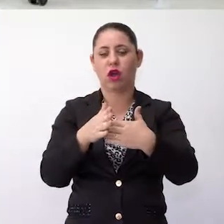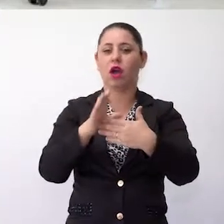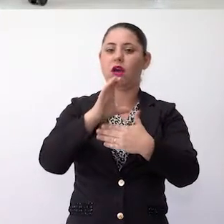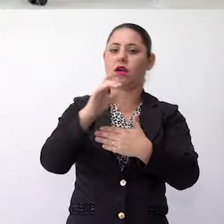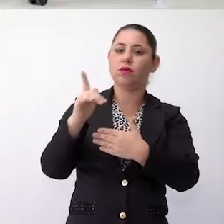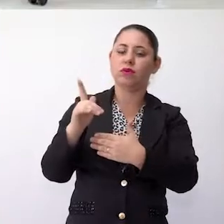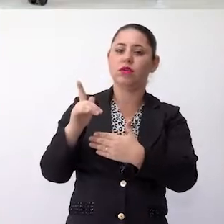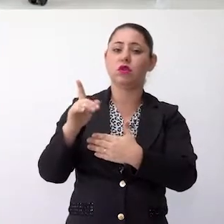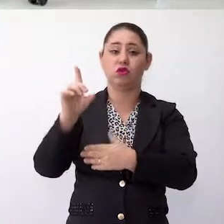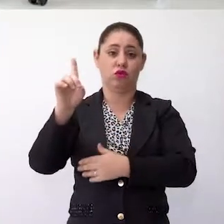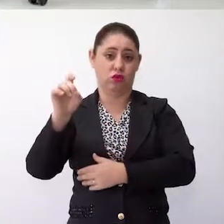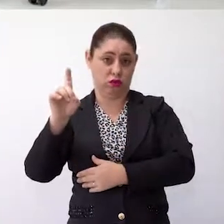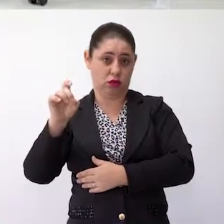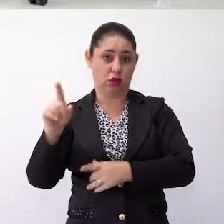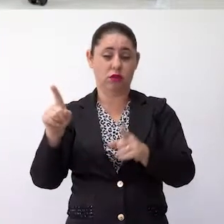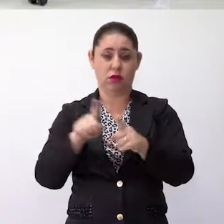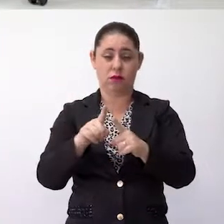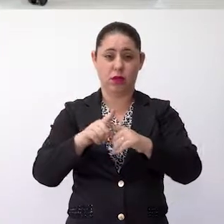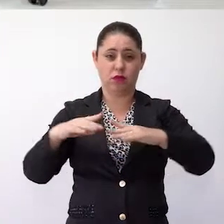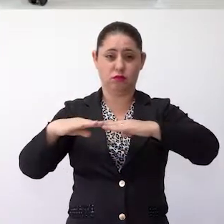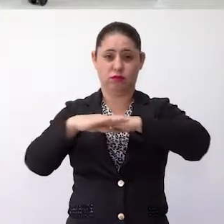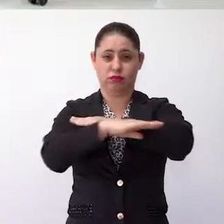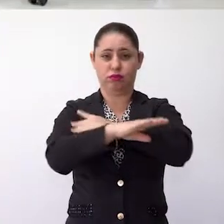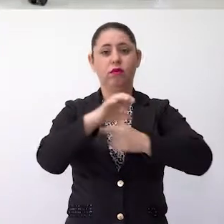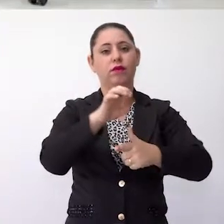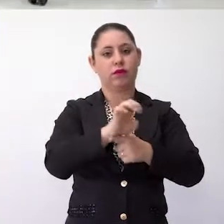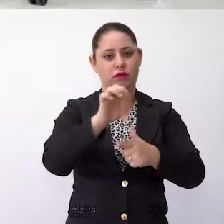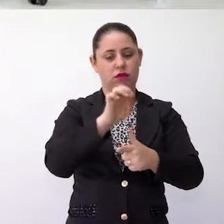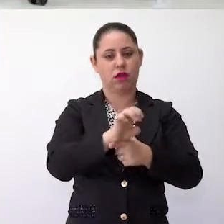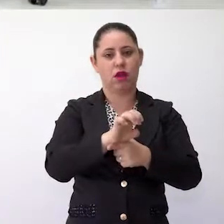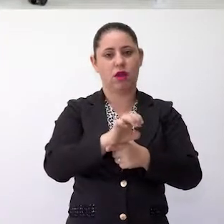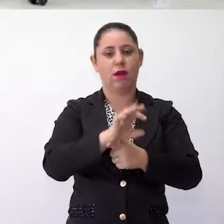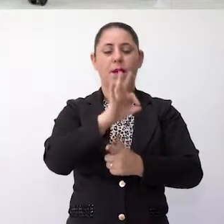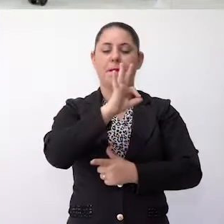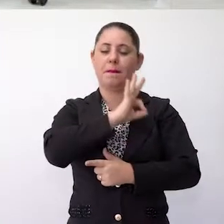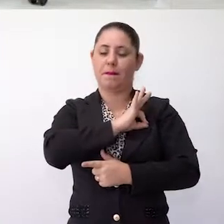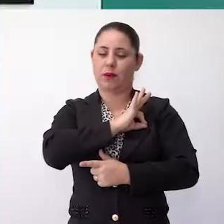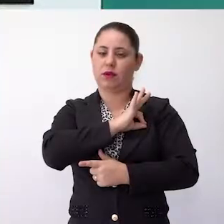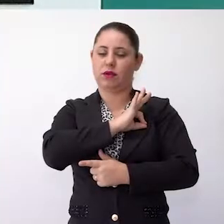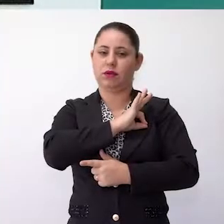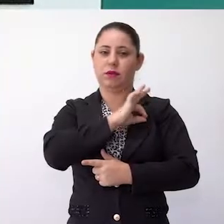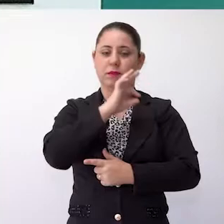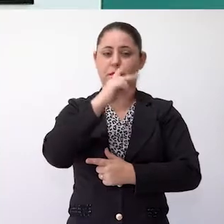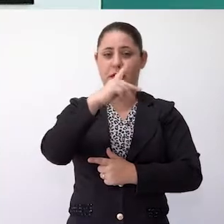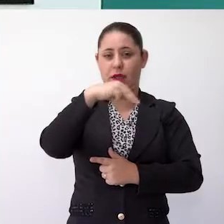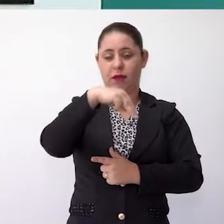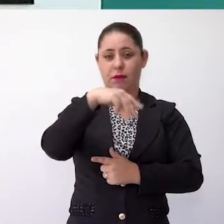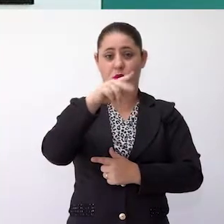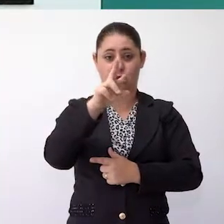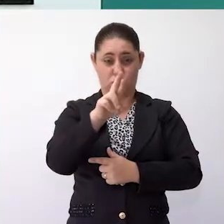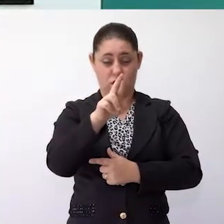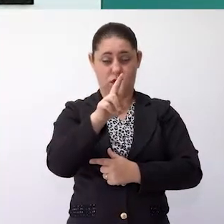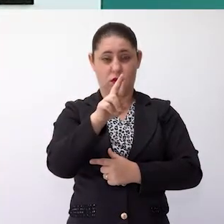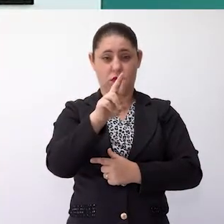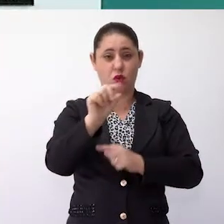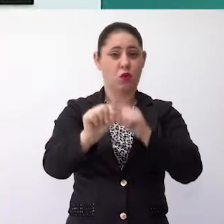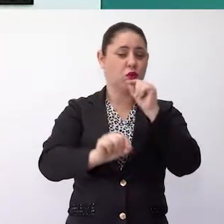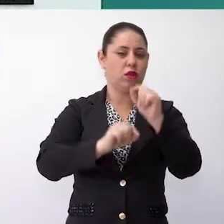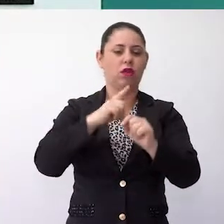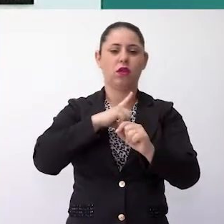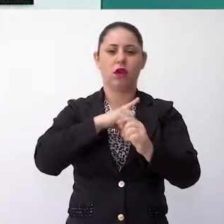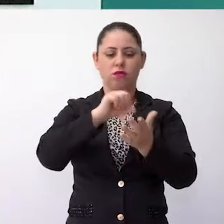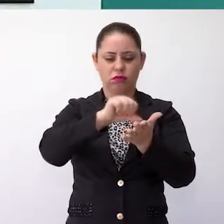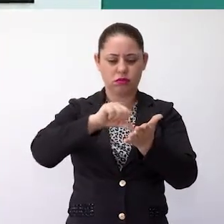Campo Grande ou Dourados, né, são rodovias estaduais, e a Polícia Militar Rodoviária ela possui os postos, né, as nossas